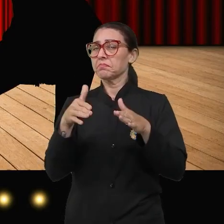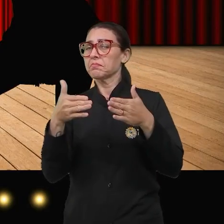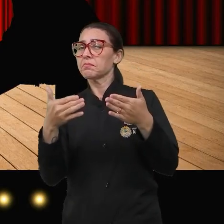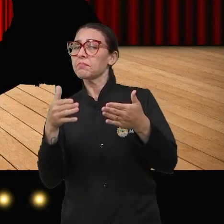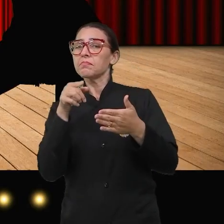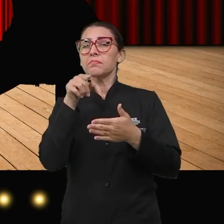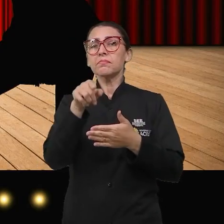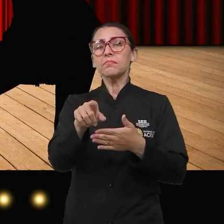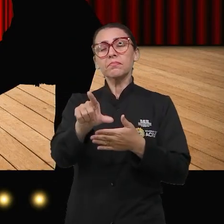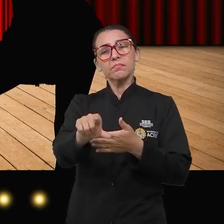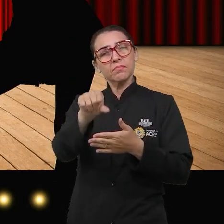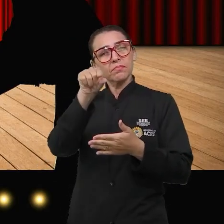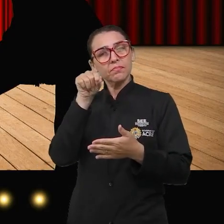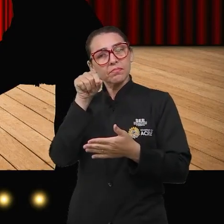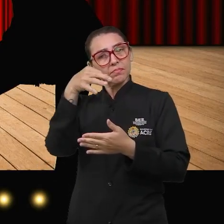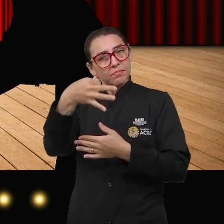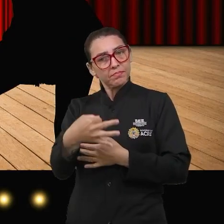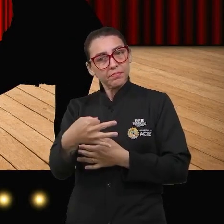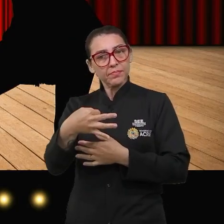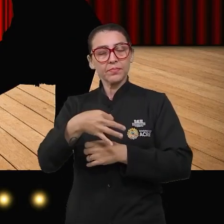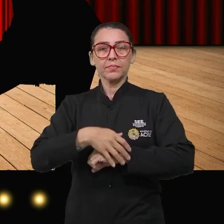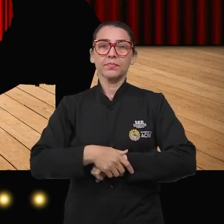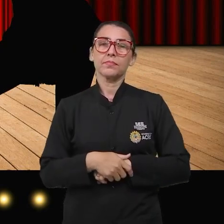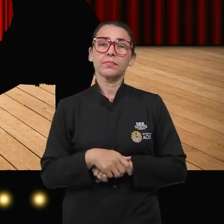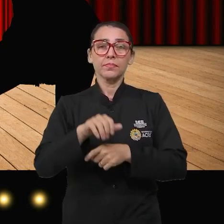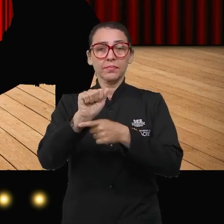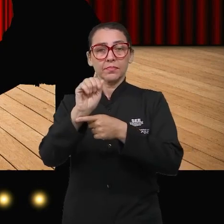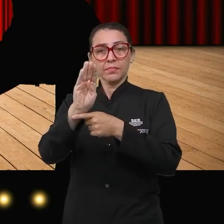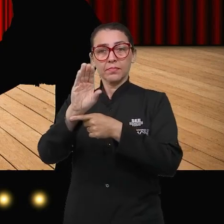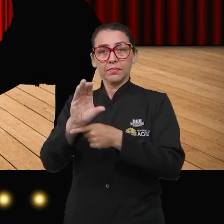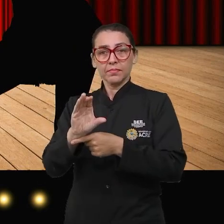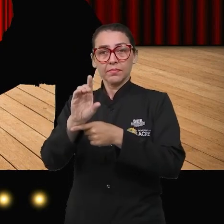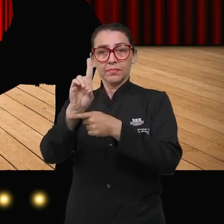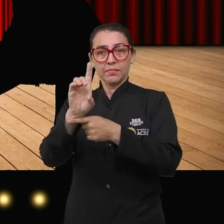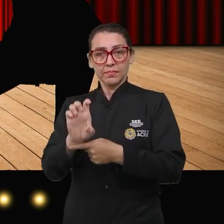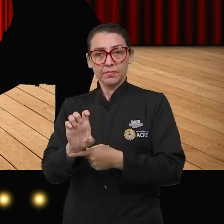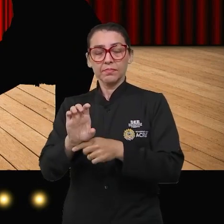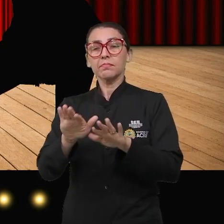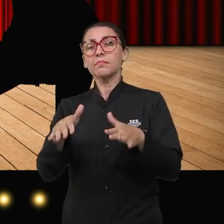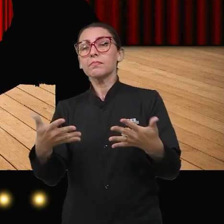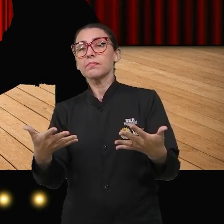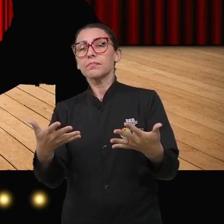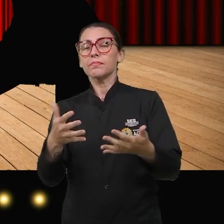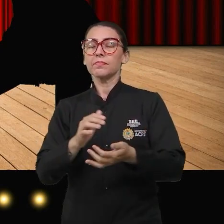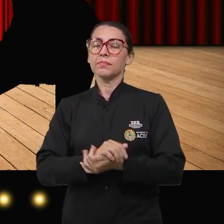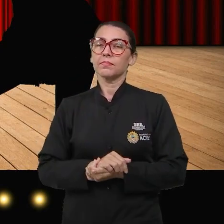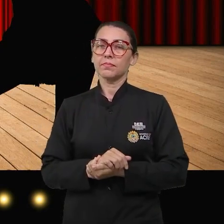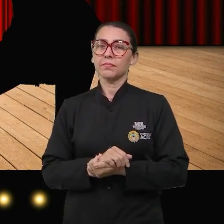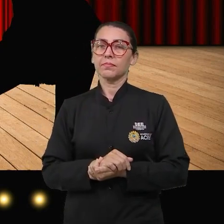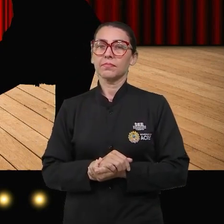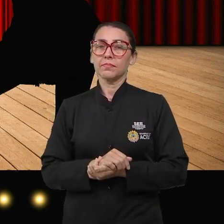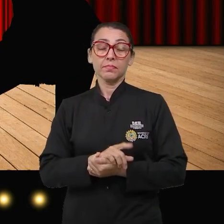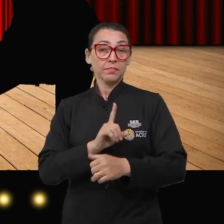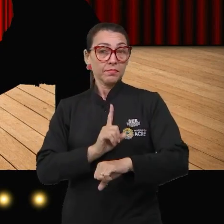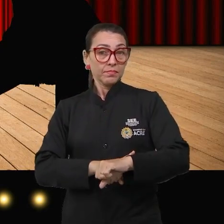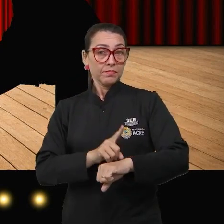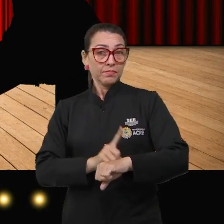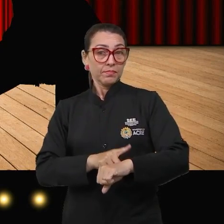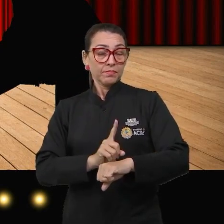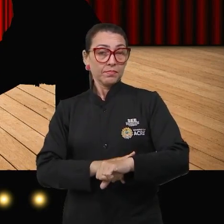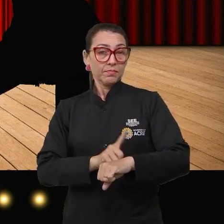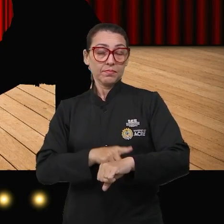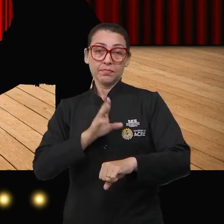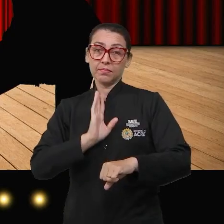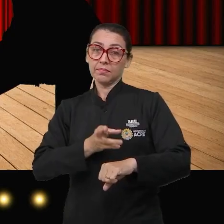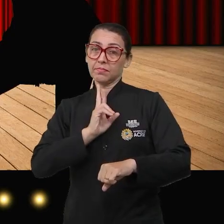você assinala aí como correta? A, B, C, D ou E? Para a gente adiantar o tempo, nós vamos aqui